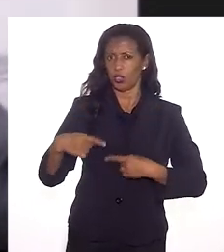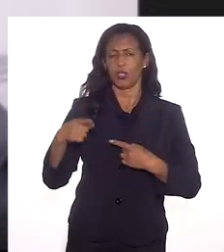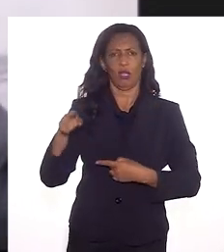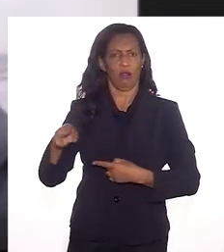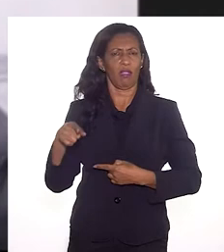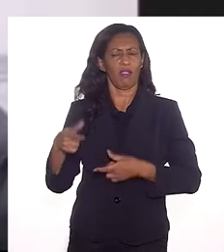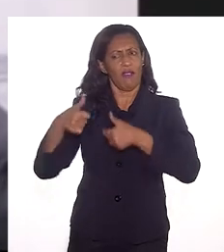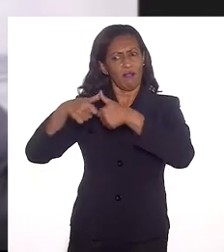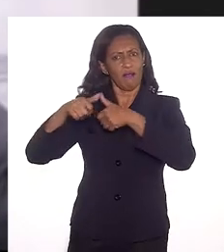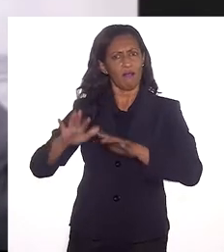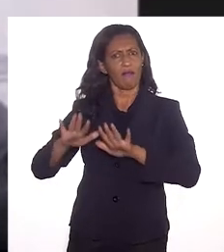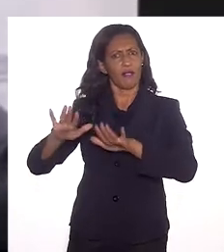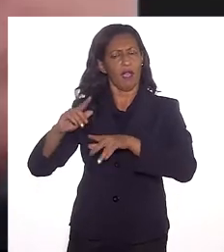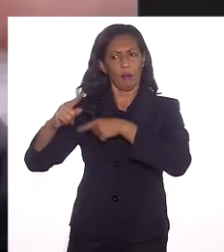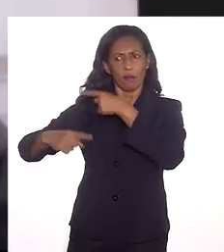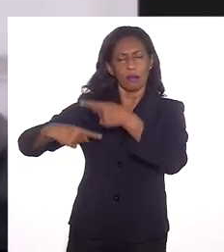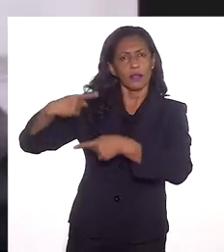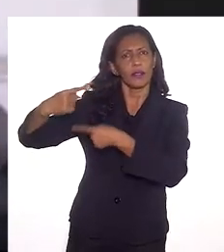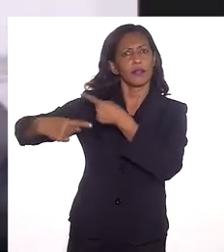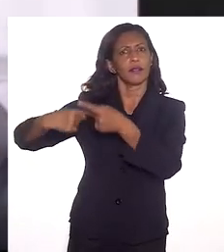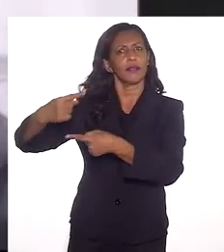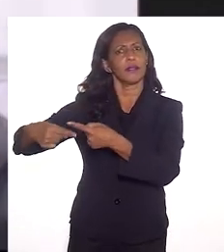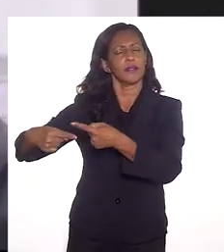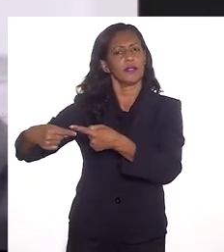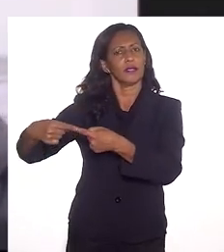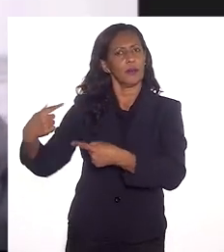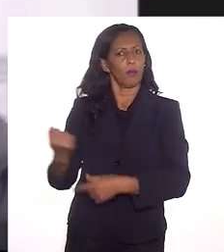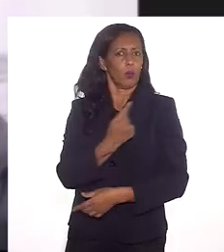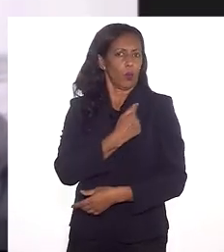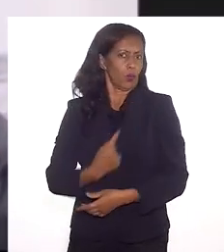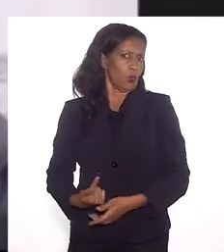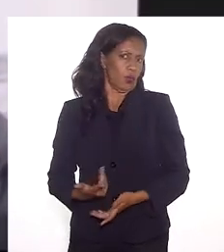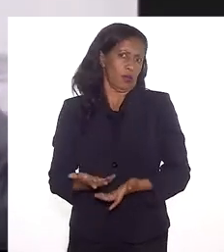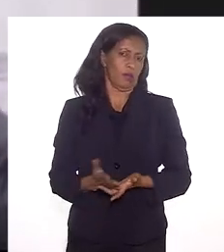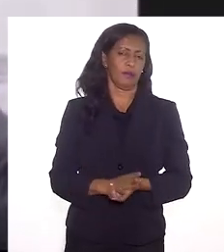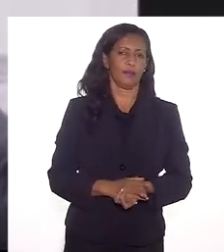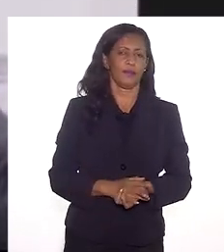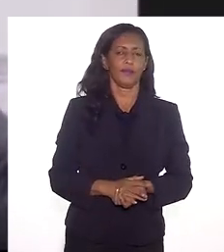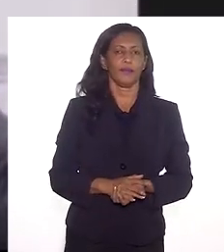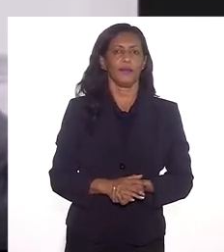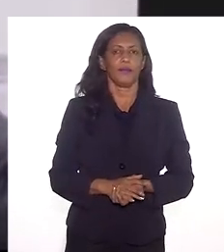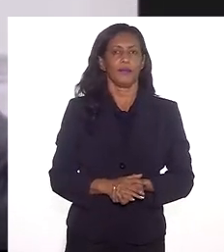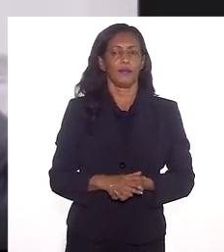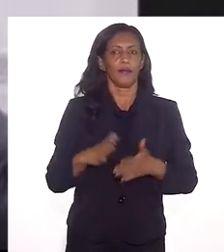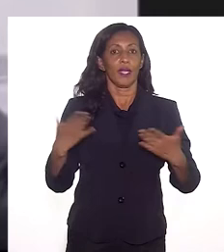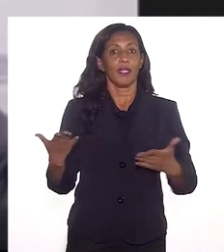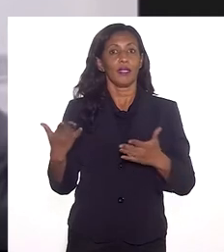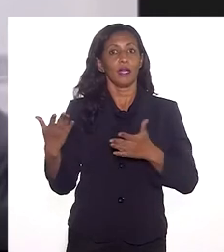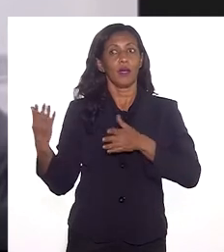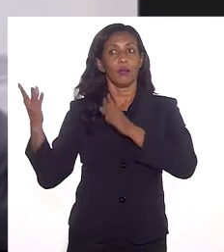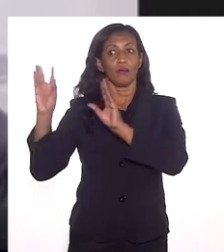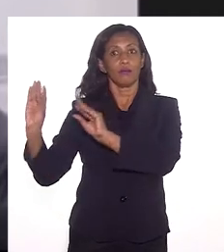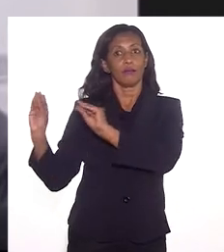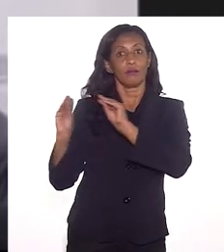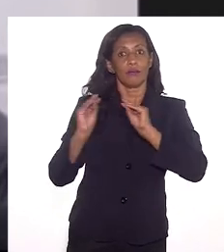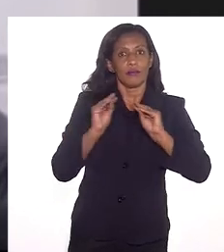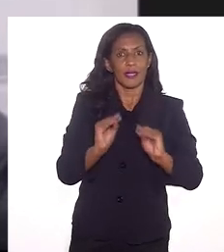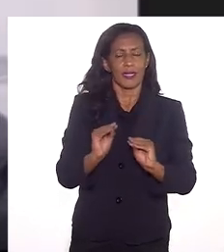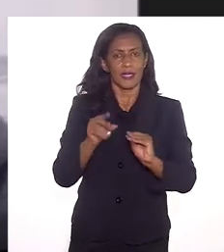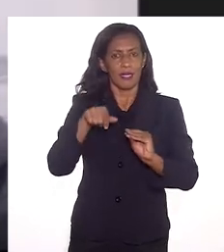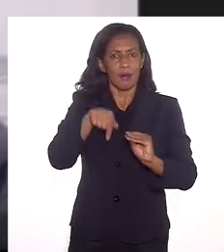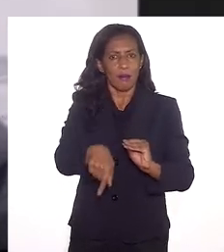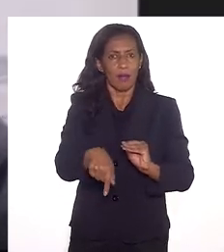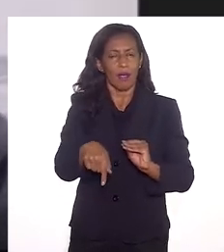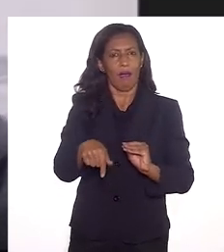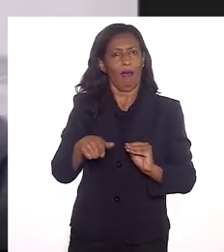perene é que vai ficar aí para até depois do do governo então é trazer web